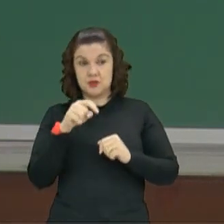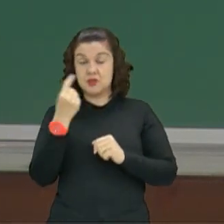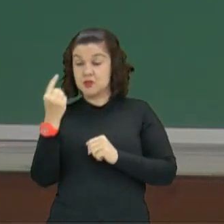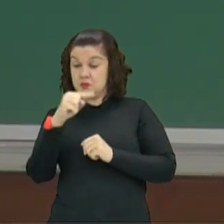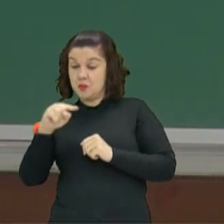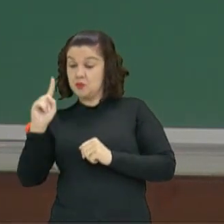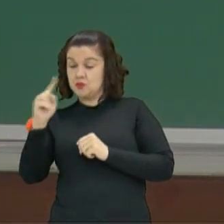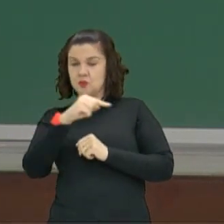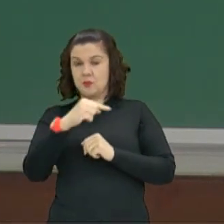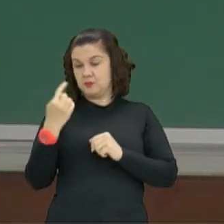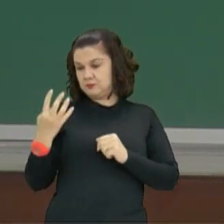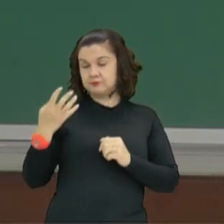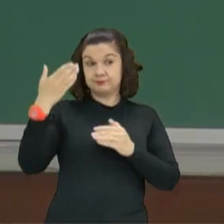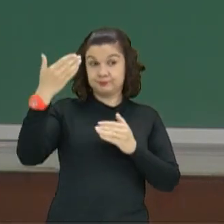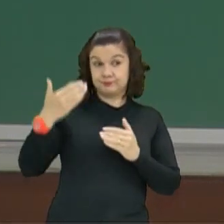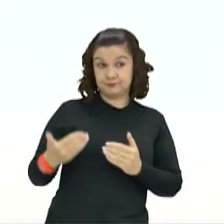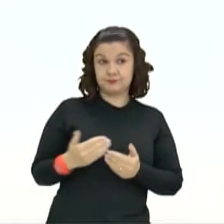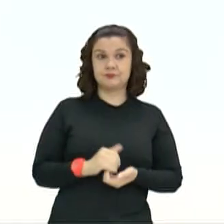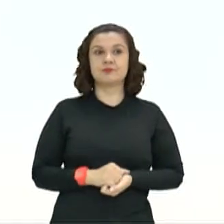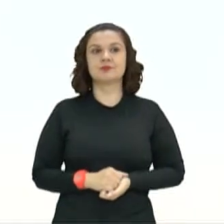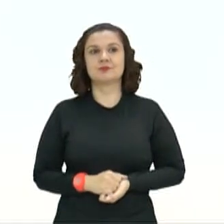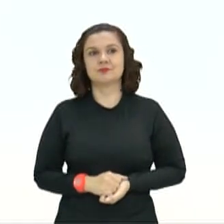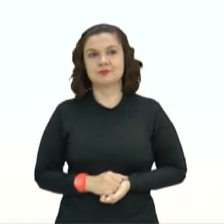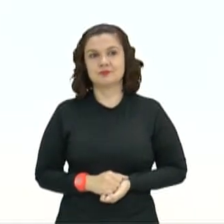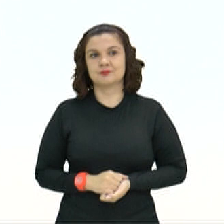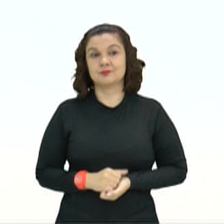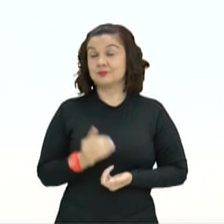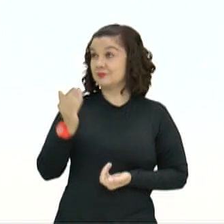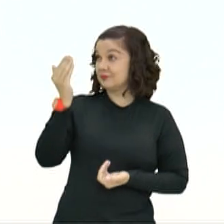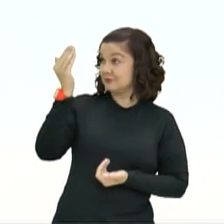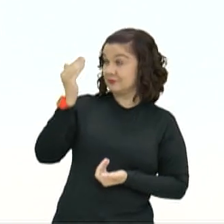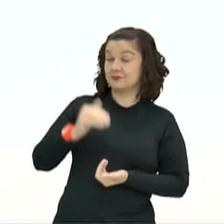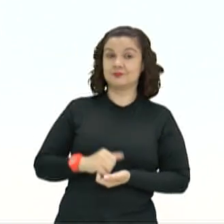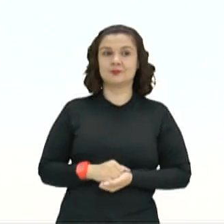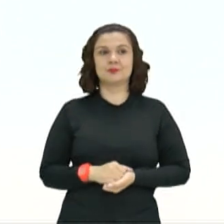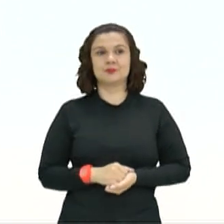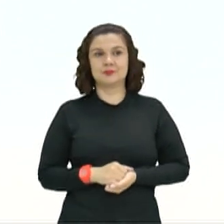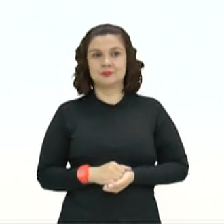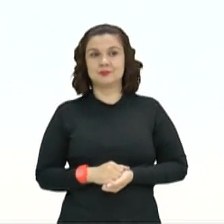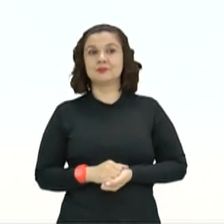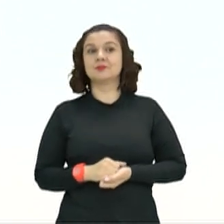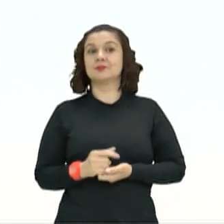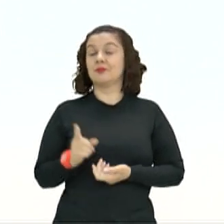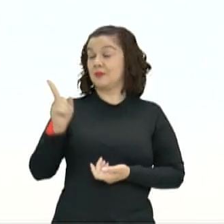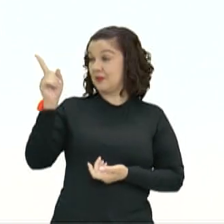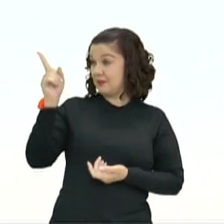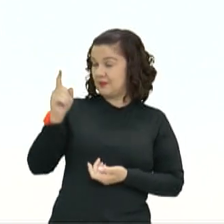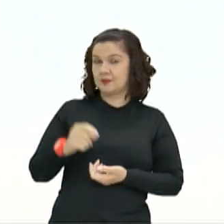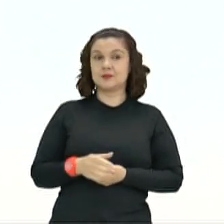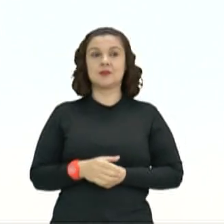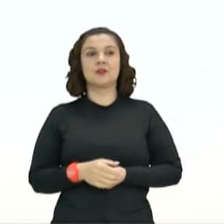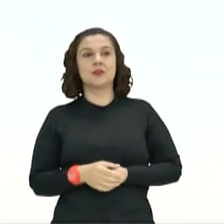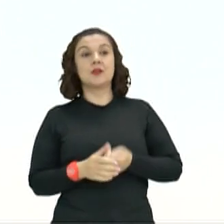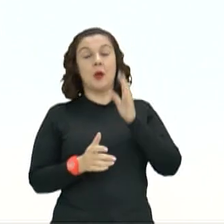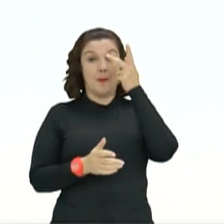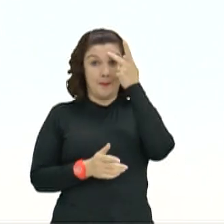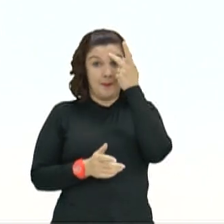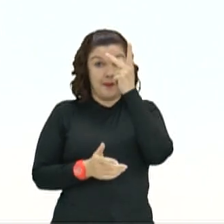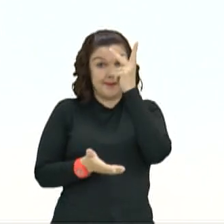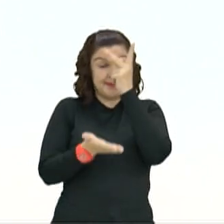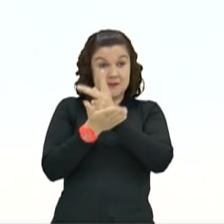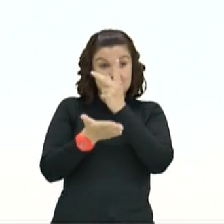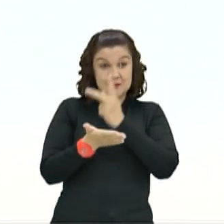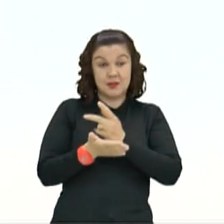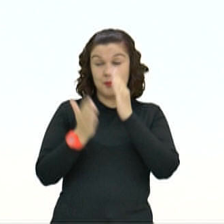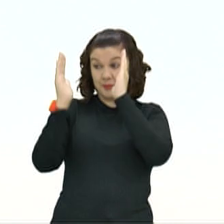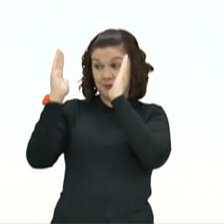menos 4. O que eu vou ter? Eu tenho aqui, ó, x igual a 4. Né? Então logo, ó, x igual a 4 para 4